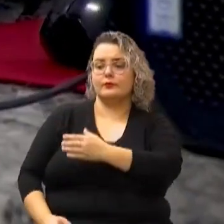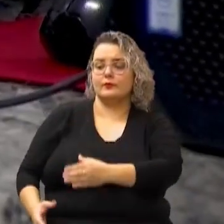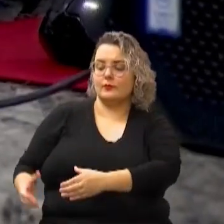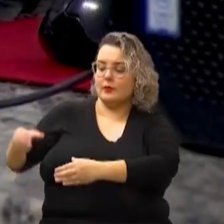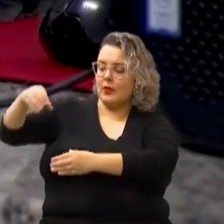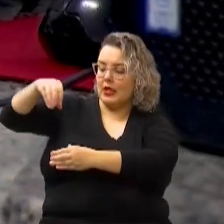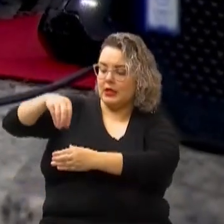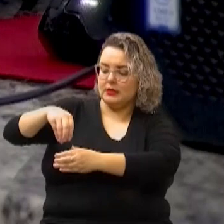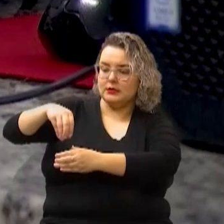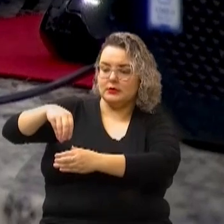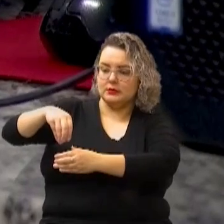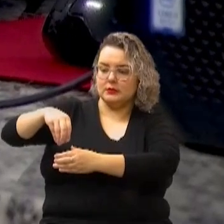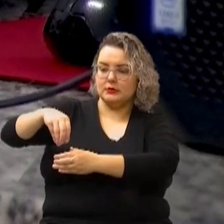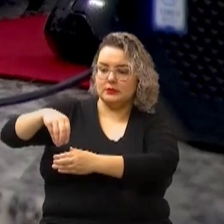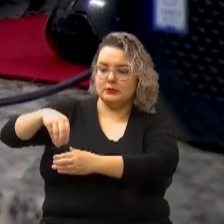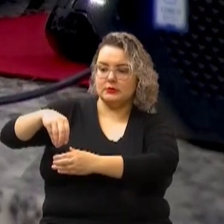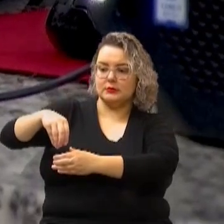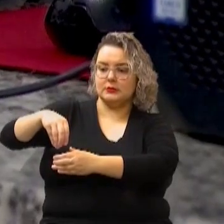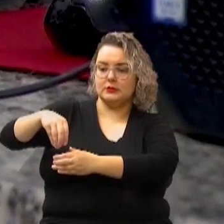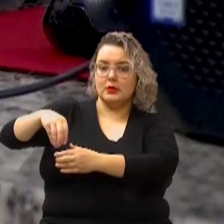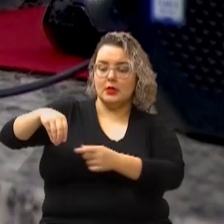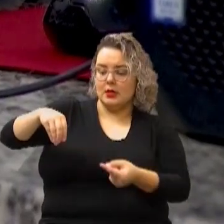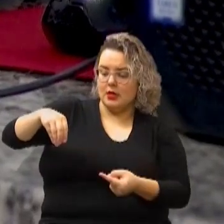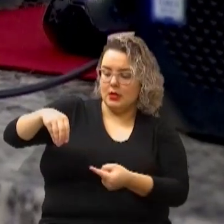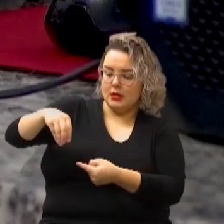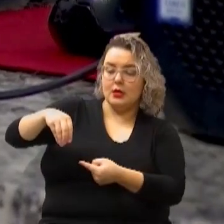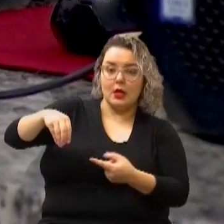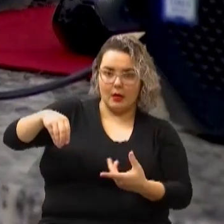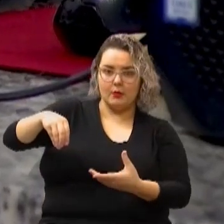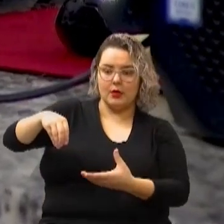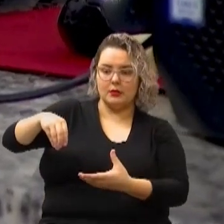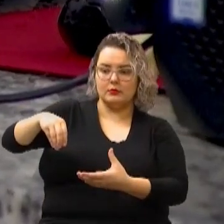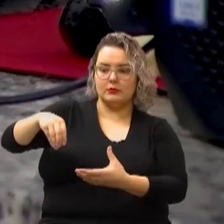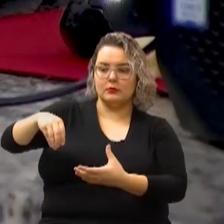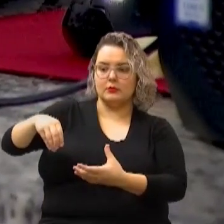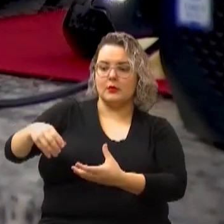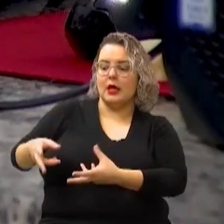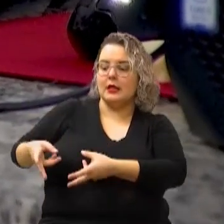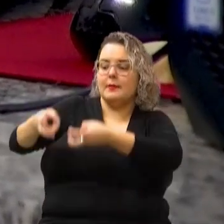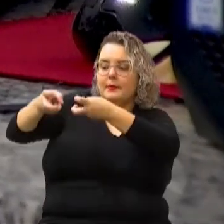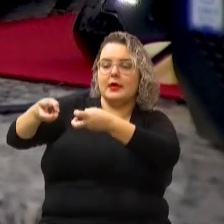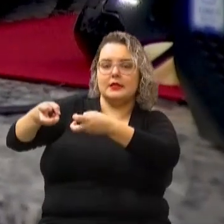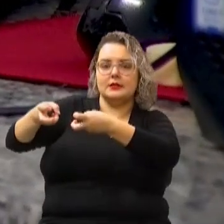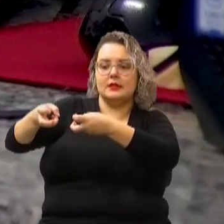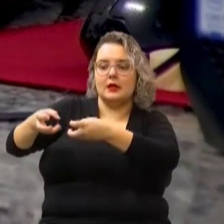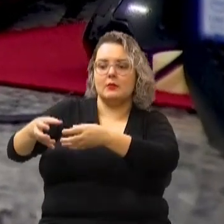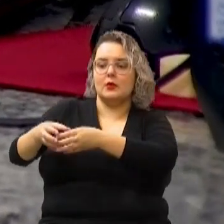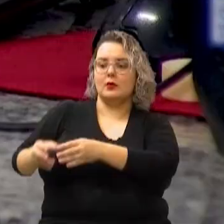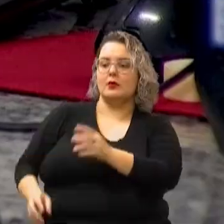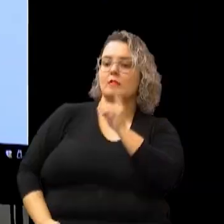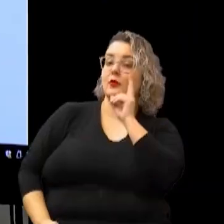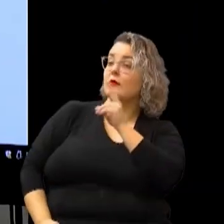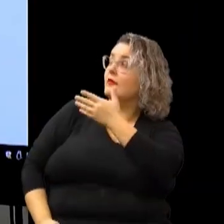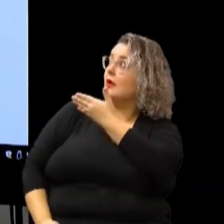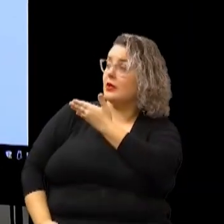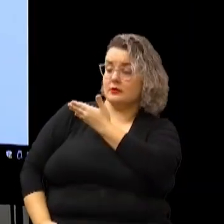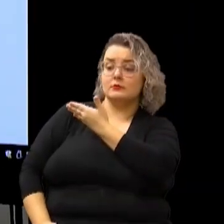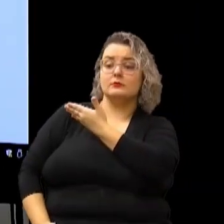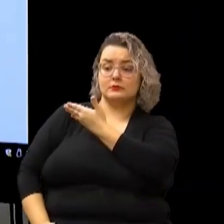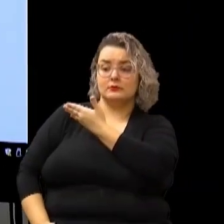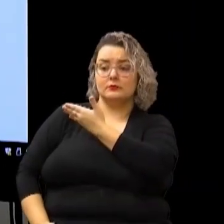ele aqui em cima do sensor e só apertando aqui no botão, ele capta o espectro, como você pode ver